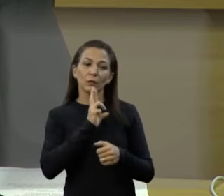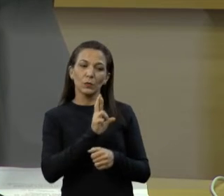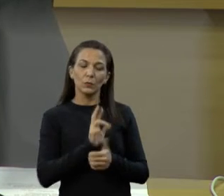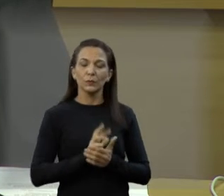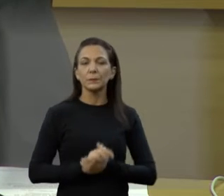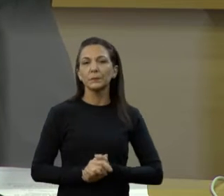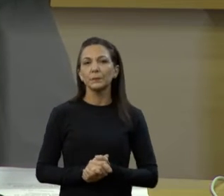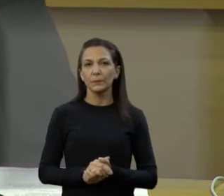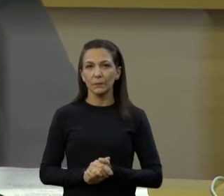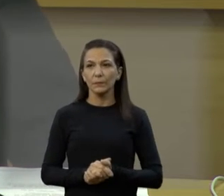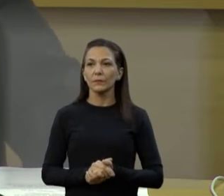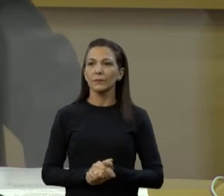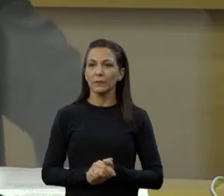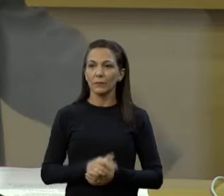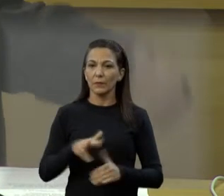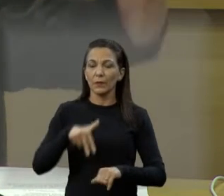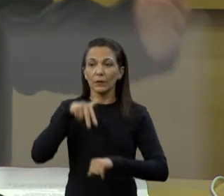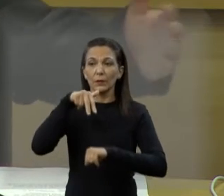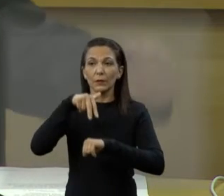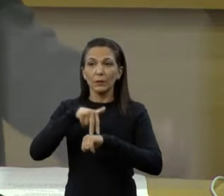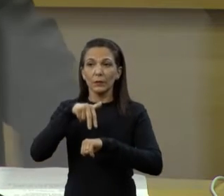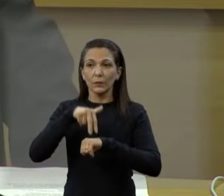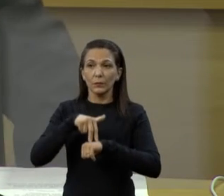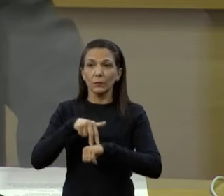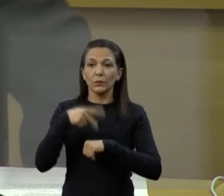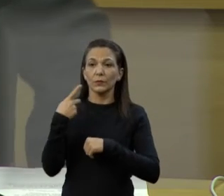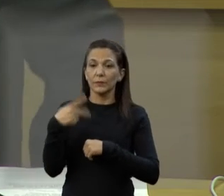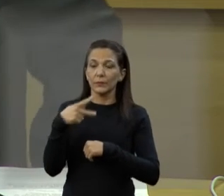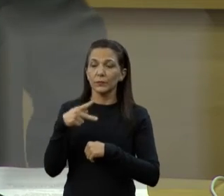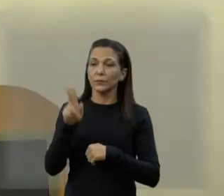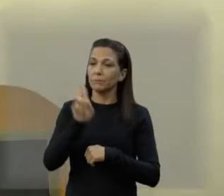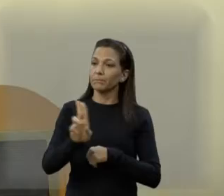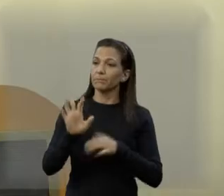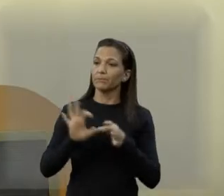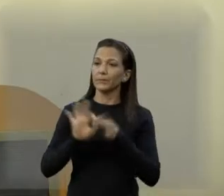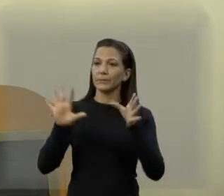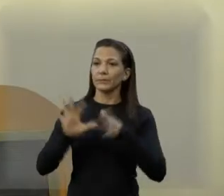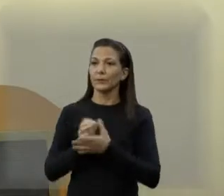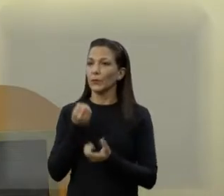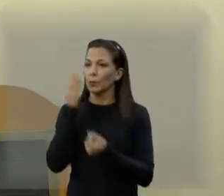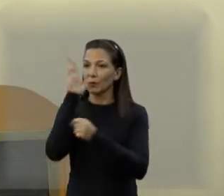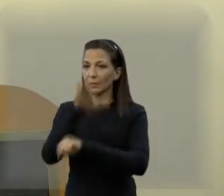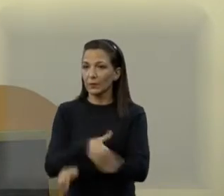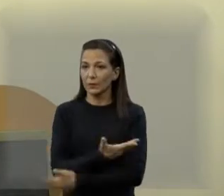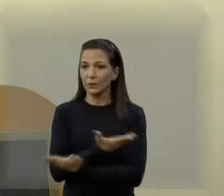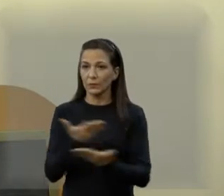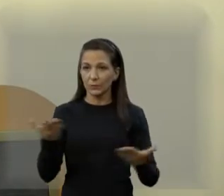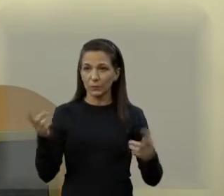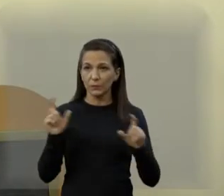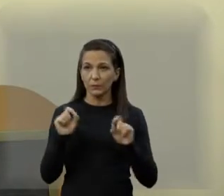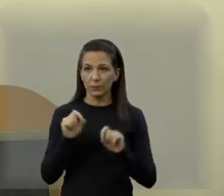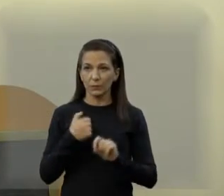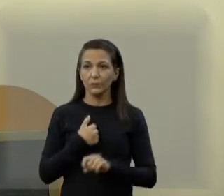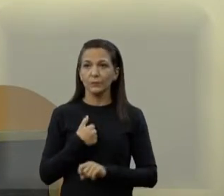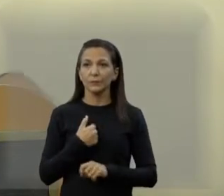novamente então A Tribuna Popular é tua até boa tarde a todos